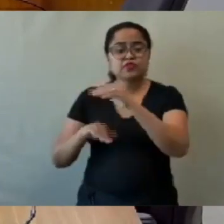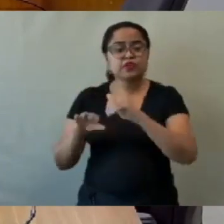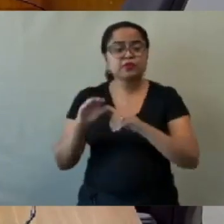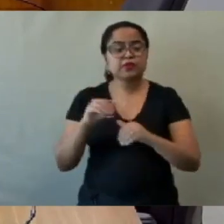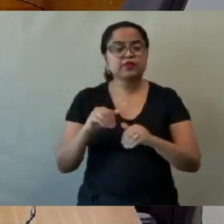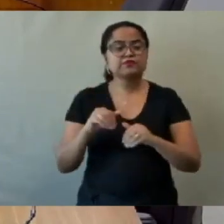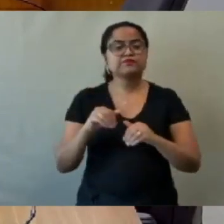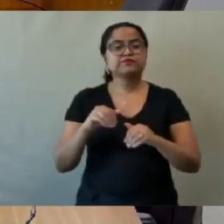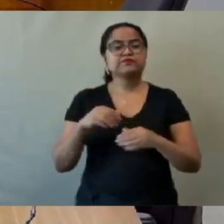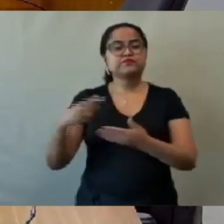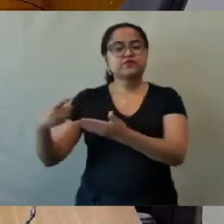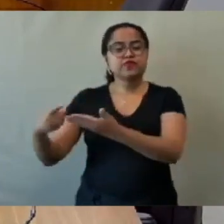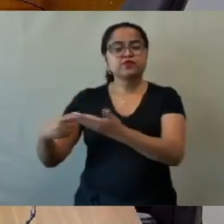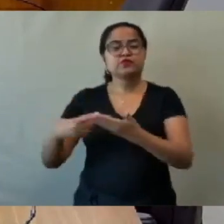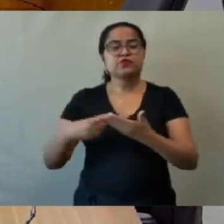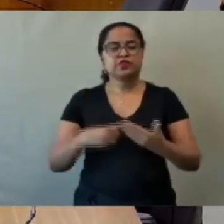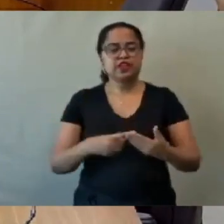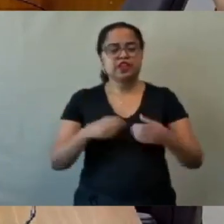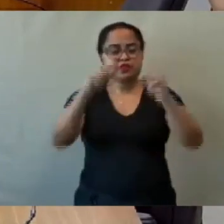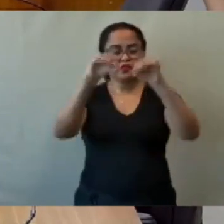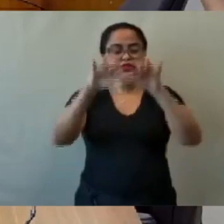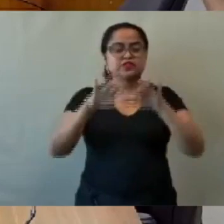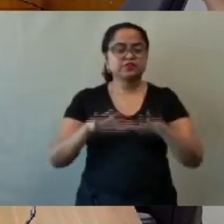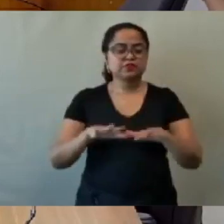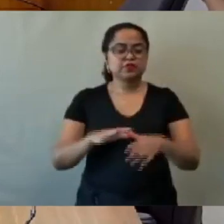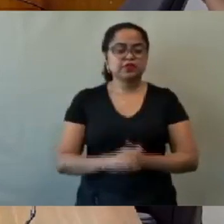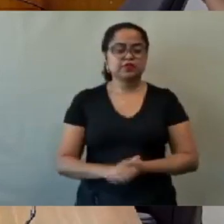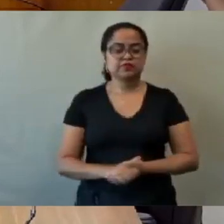os convidados para a nossa audiência pública.